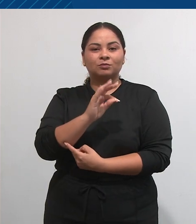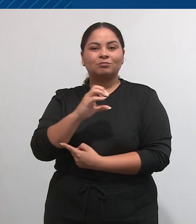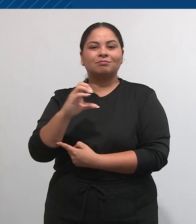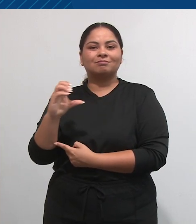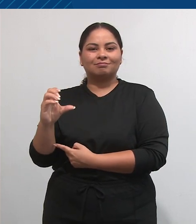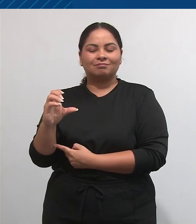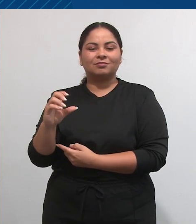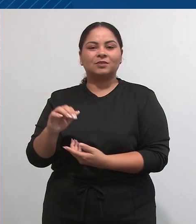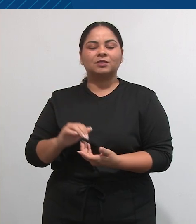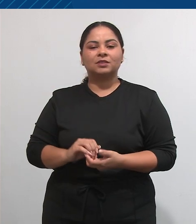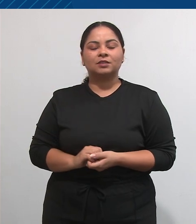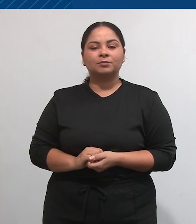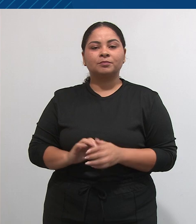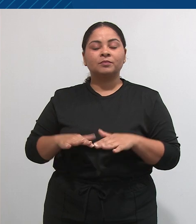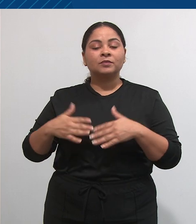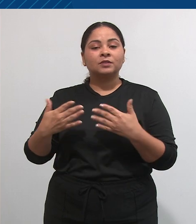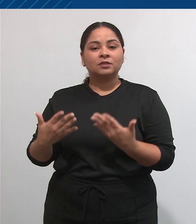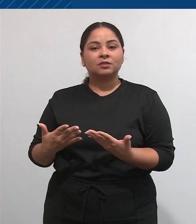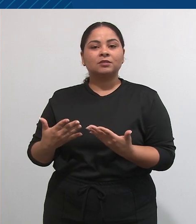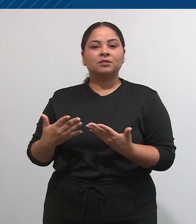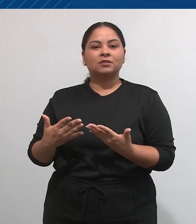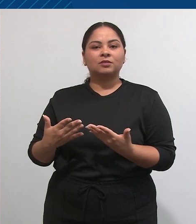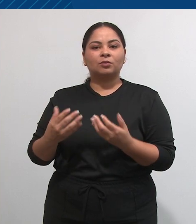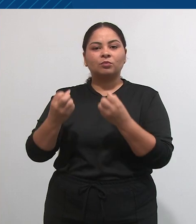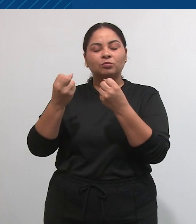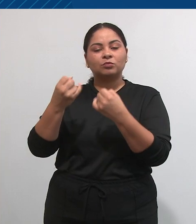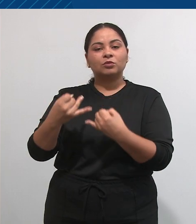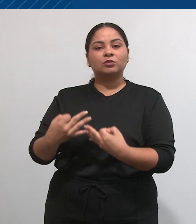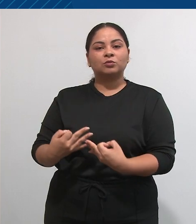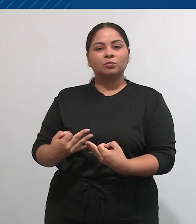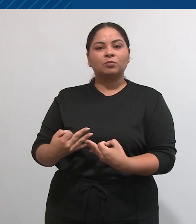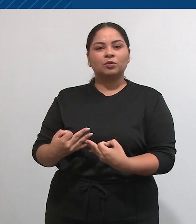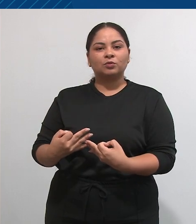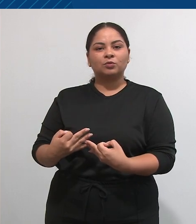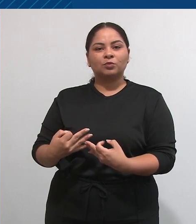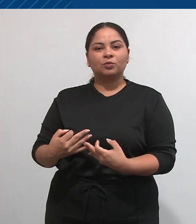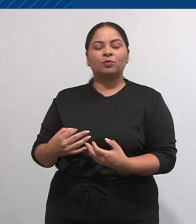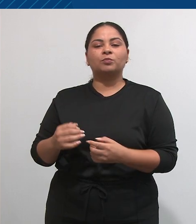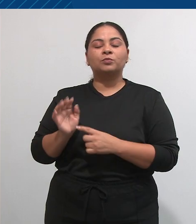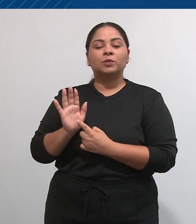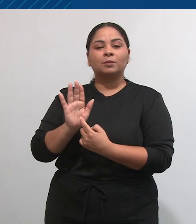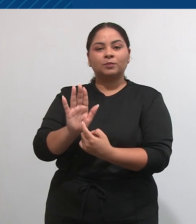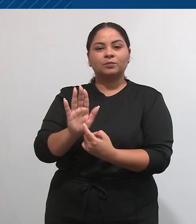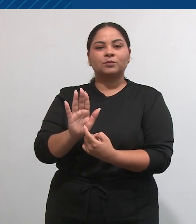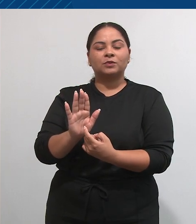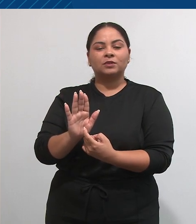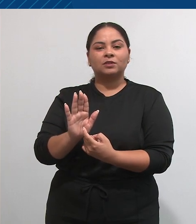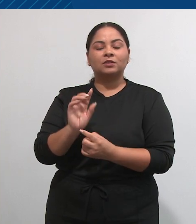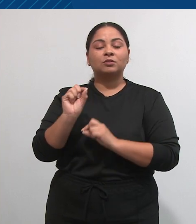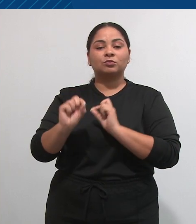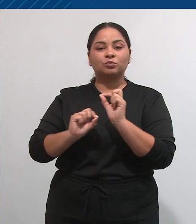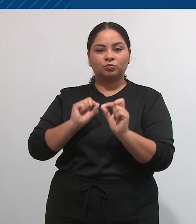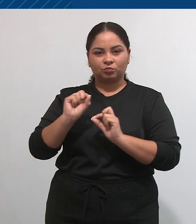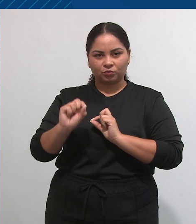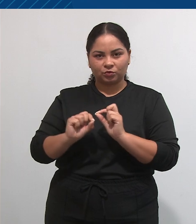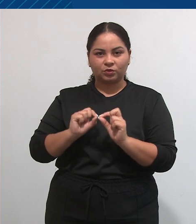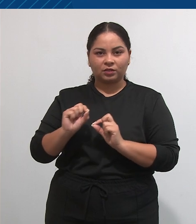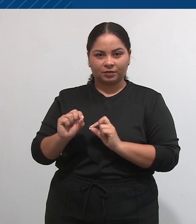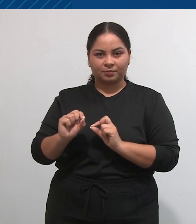dele, ele colocou na defesa que o meu trabalho não era basicamente um trabalho